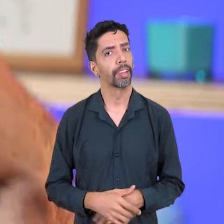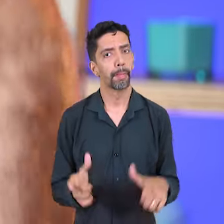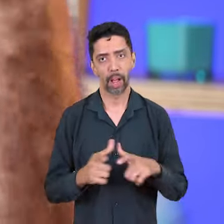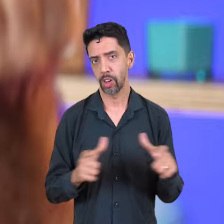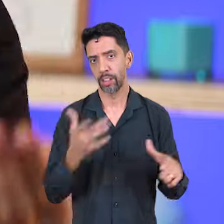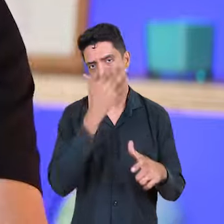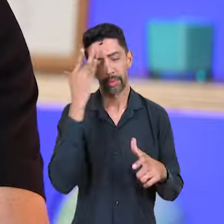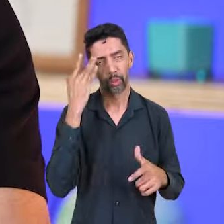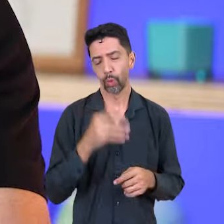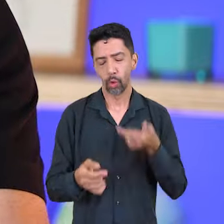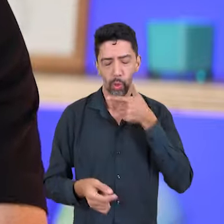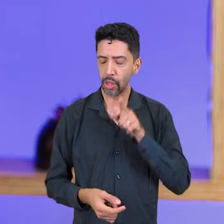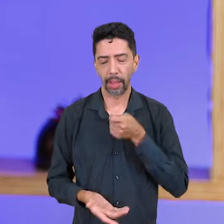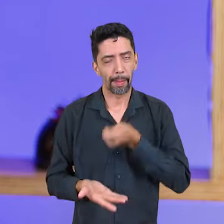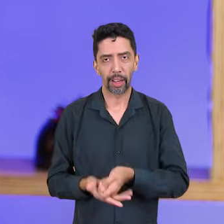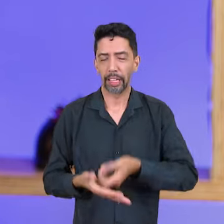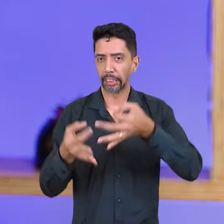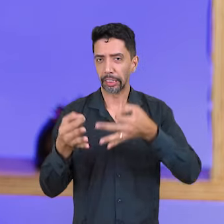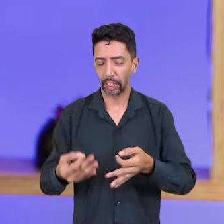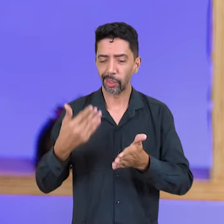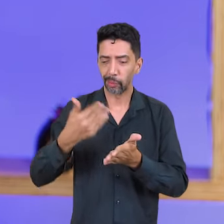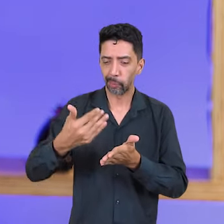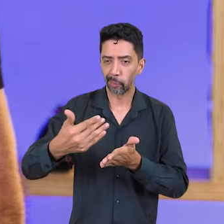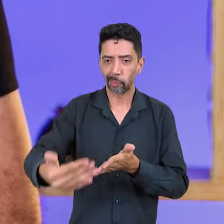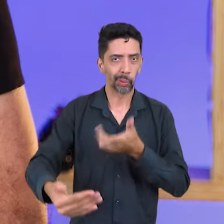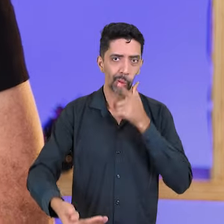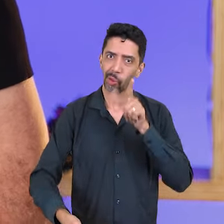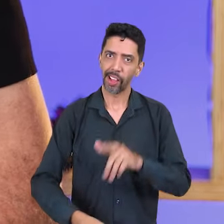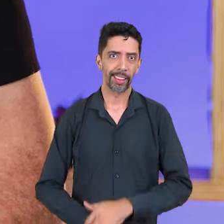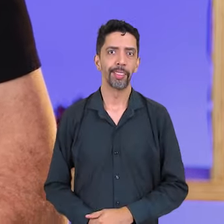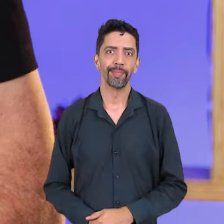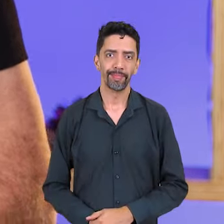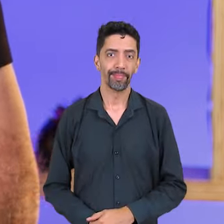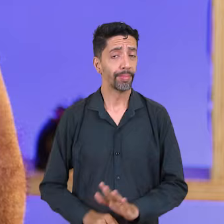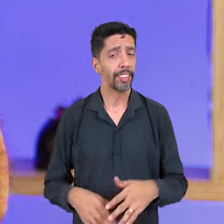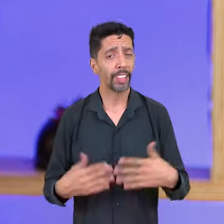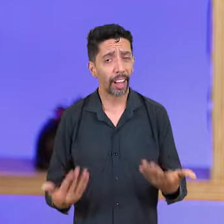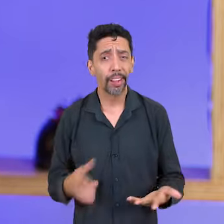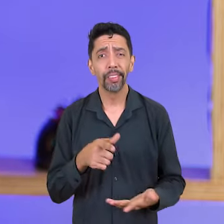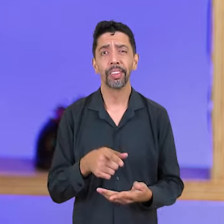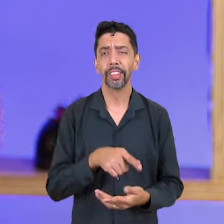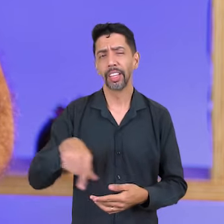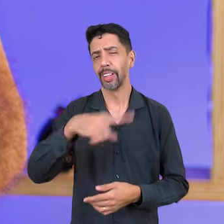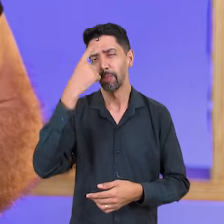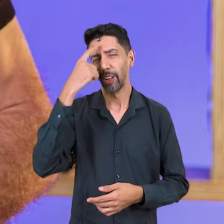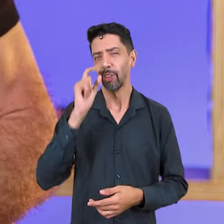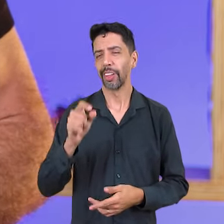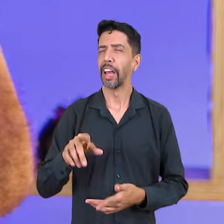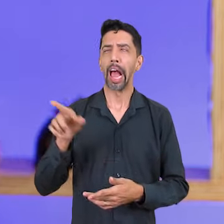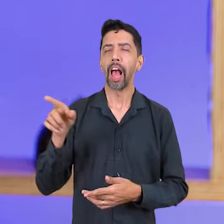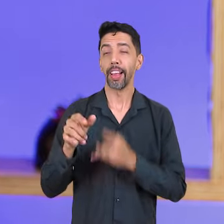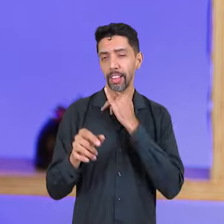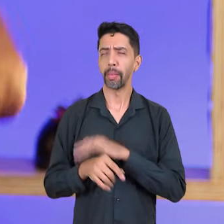para honrar estas prestações. E aí, logicamente, a gente olha para o governo e fala assim: nossa, tem